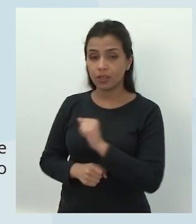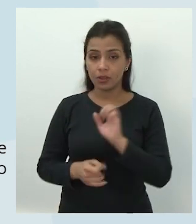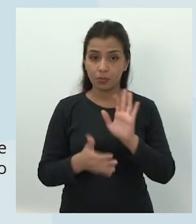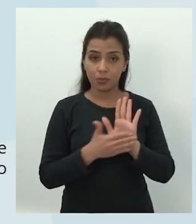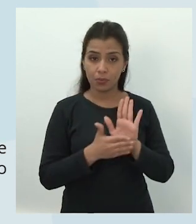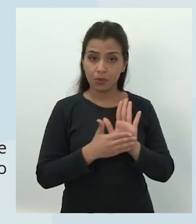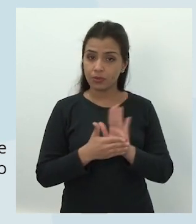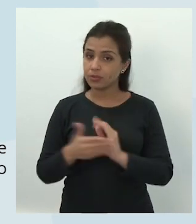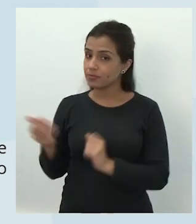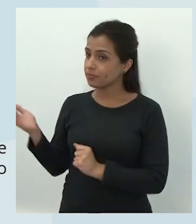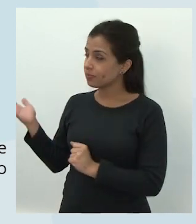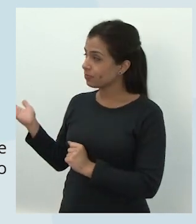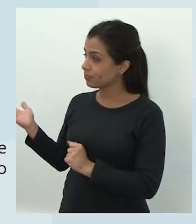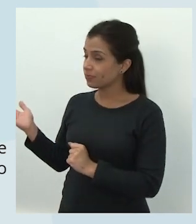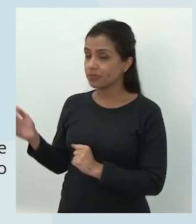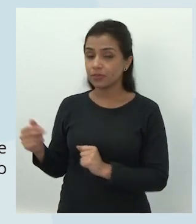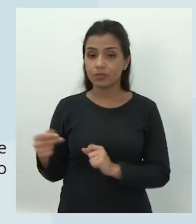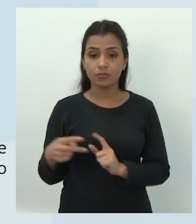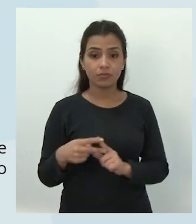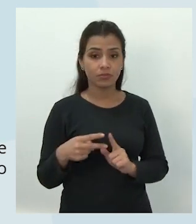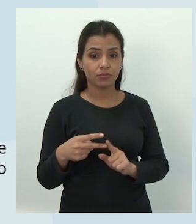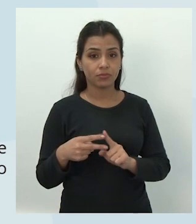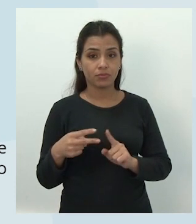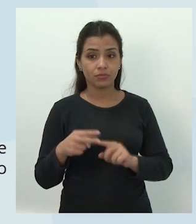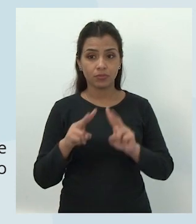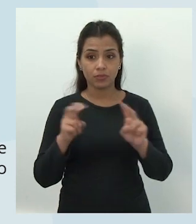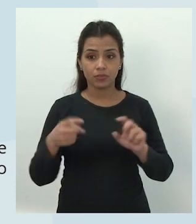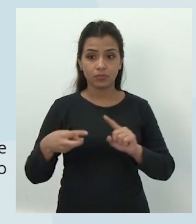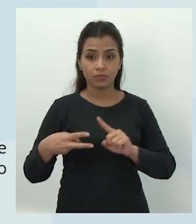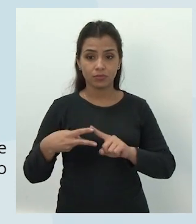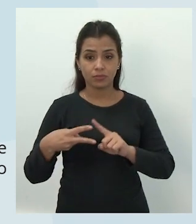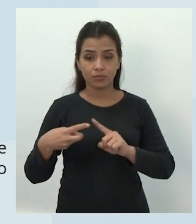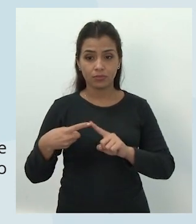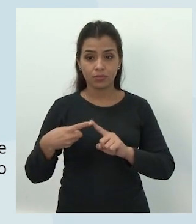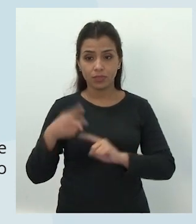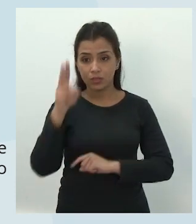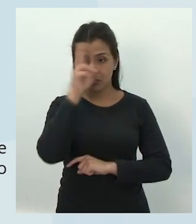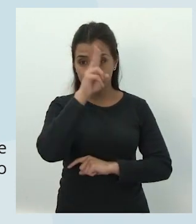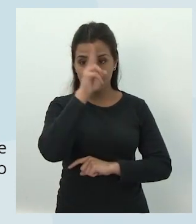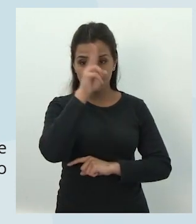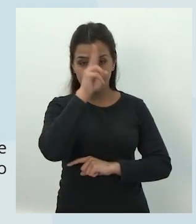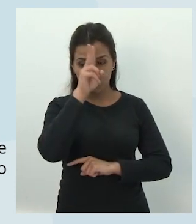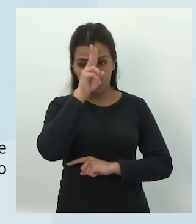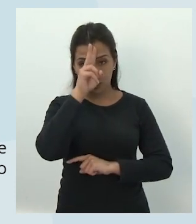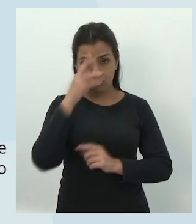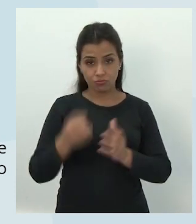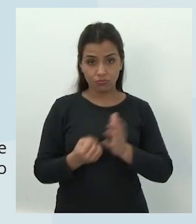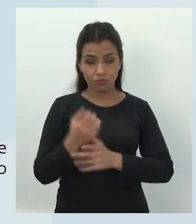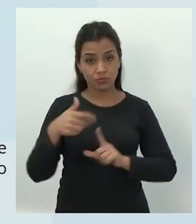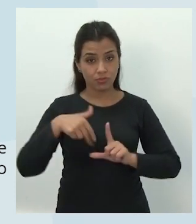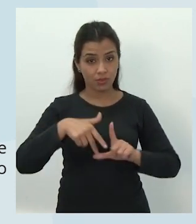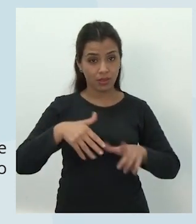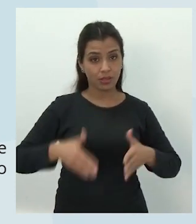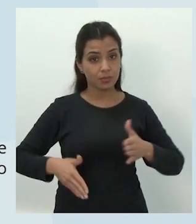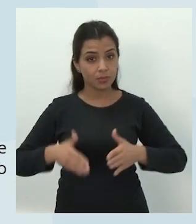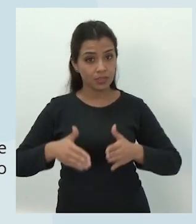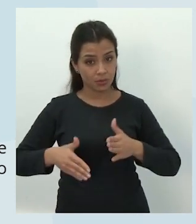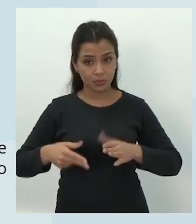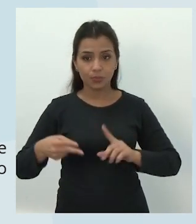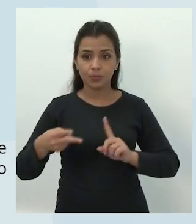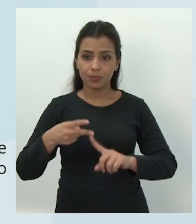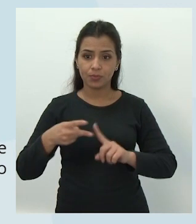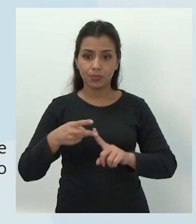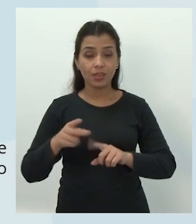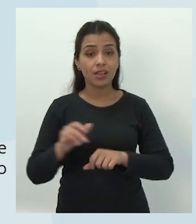aqui embaixo. São 2 temas, a história do surgimento da animação e as técnicas de animação. E aí vocês vão ver também,